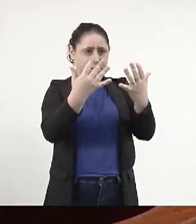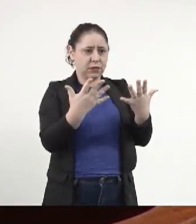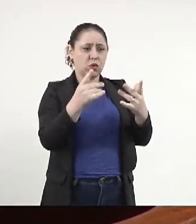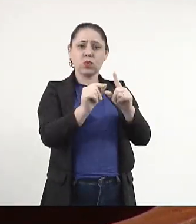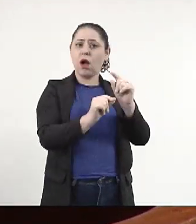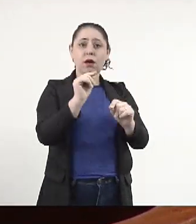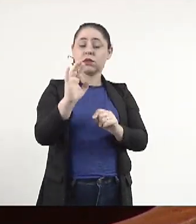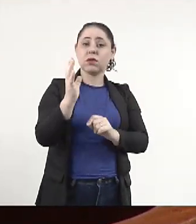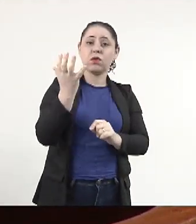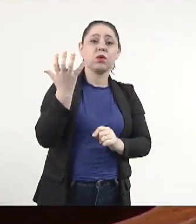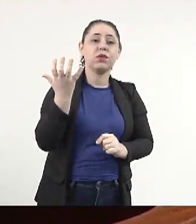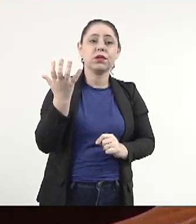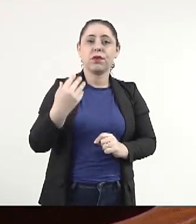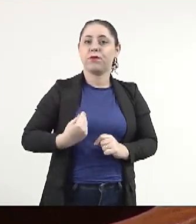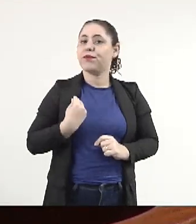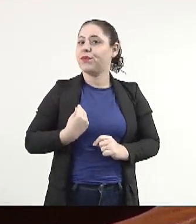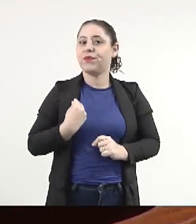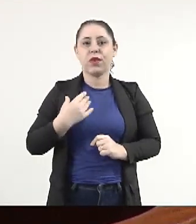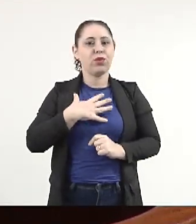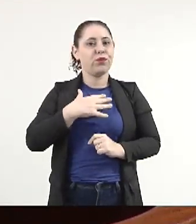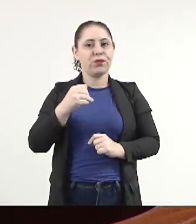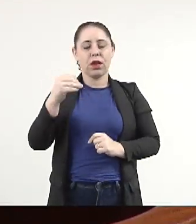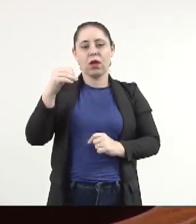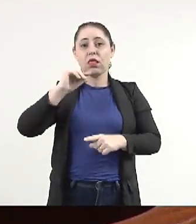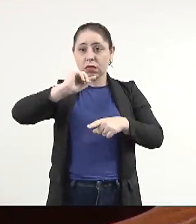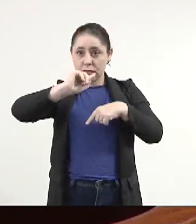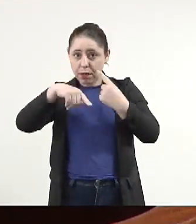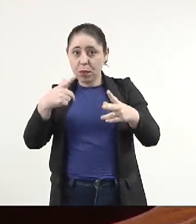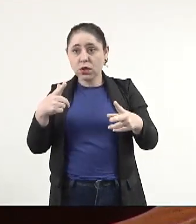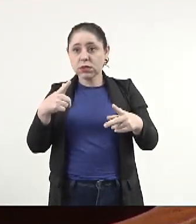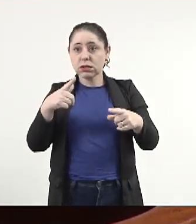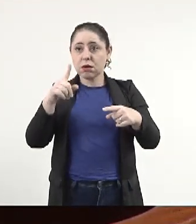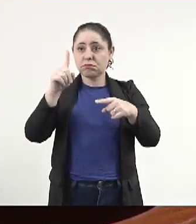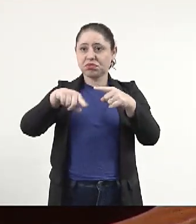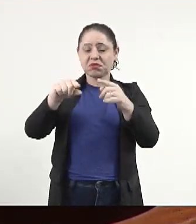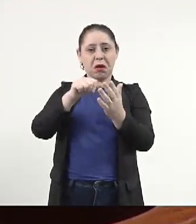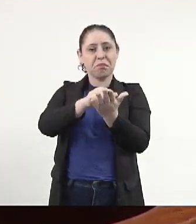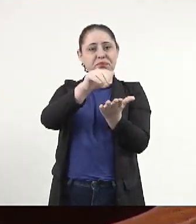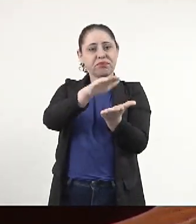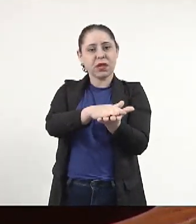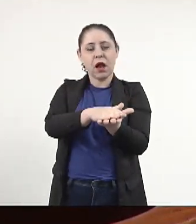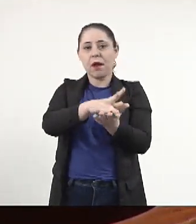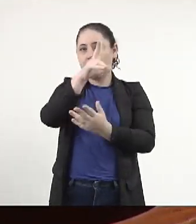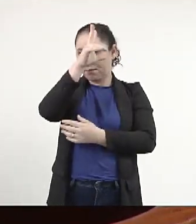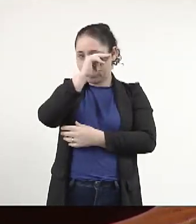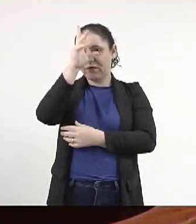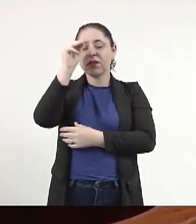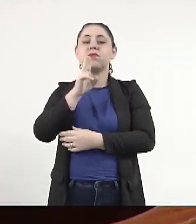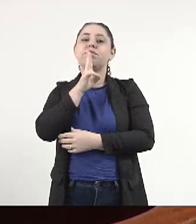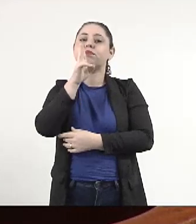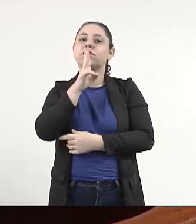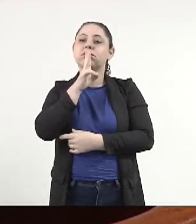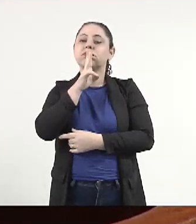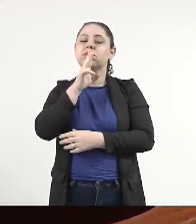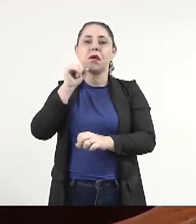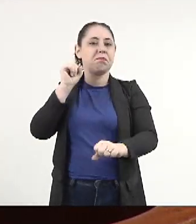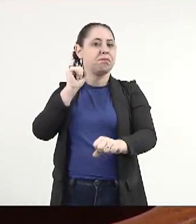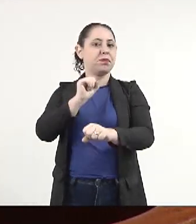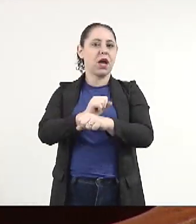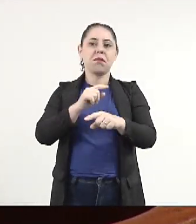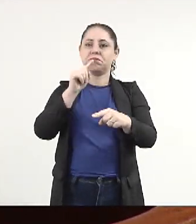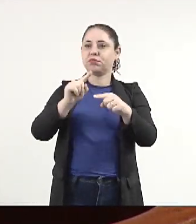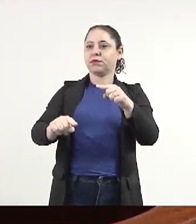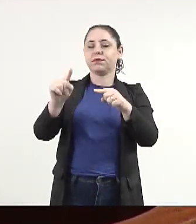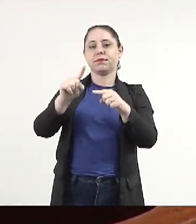a situação que estavam vivendo seus filhos depois que cortaram, que o prefeito Marquinhos Trade cortou